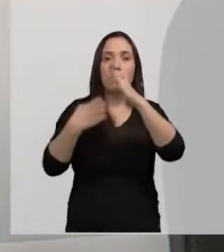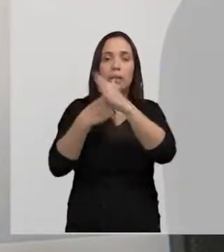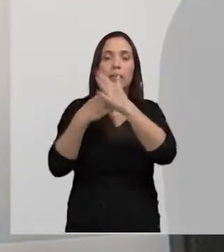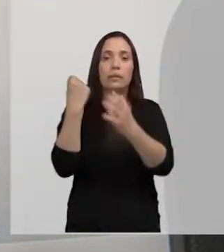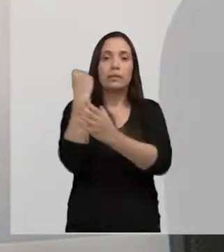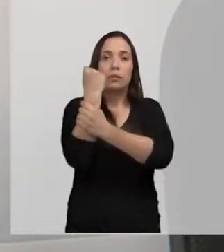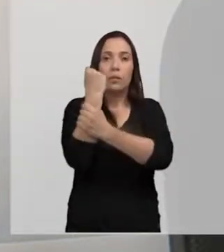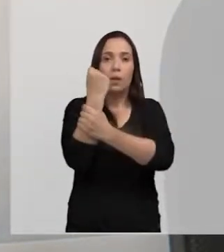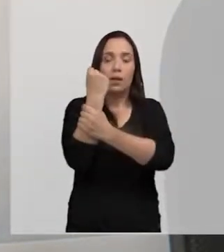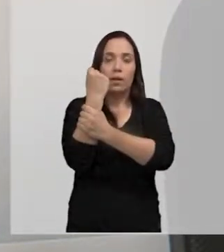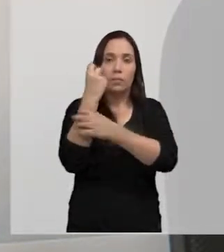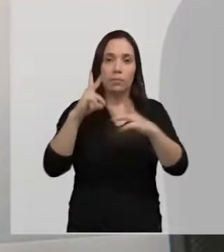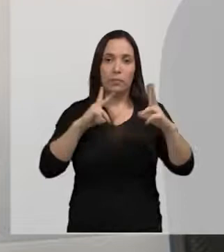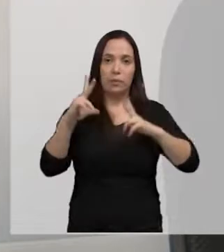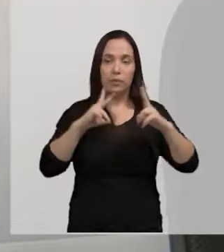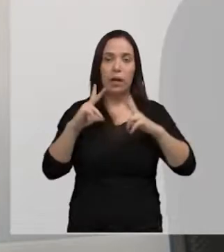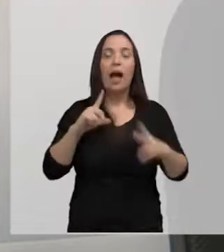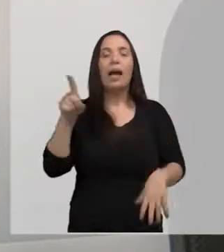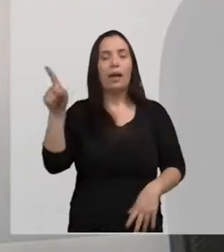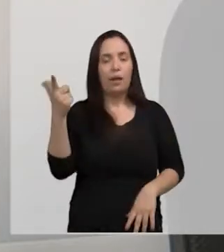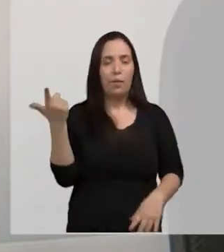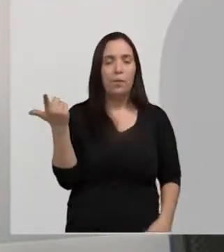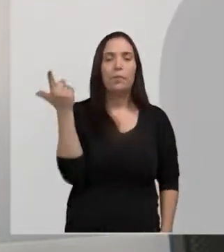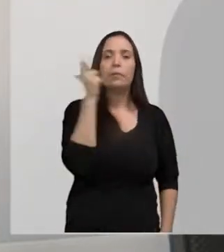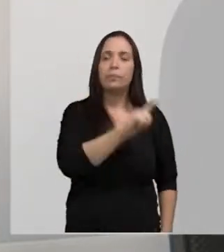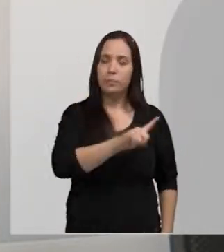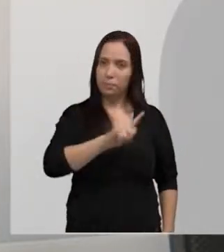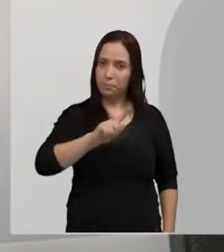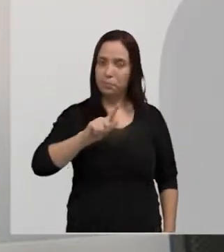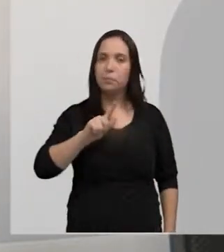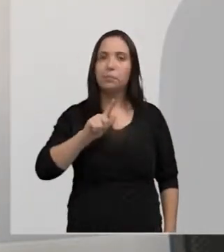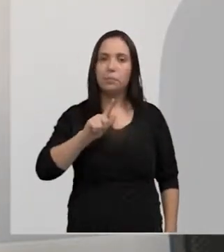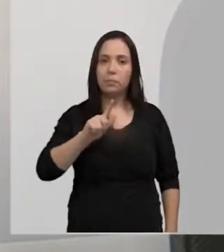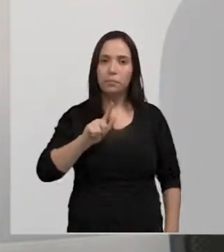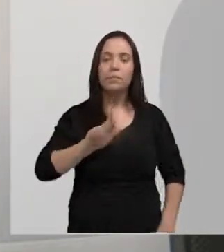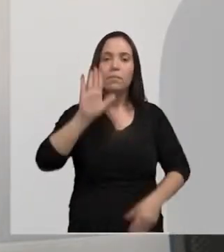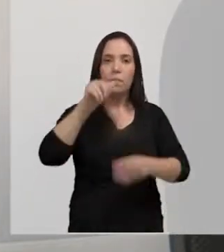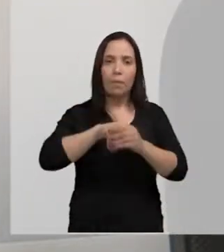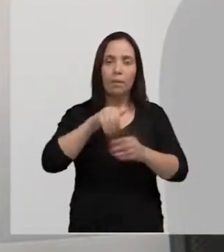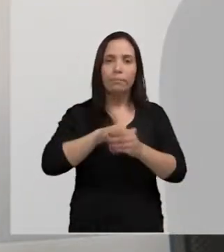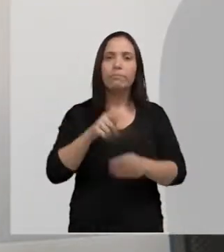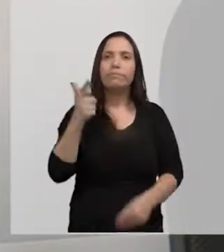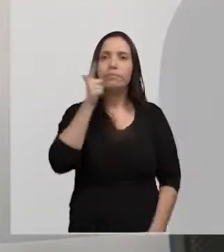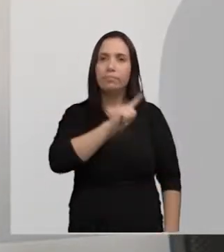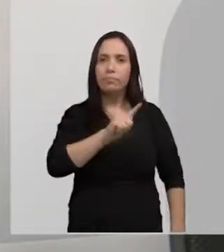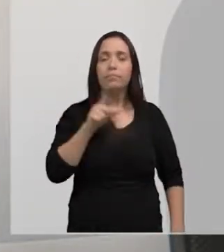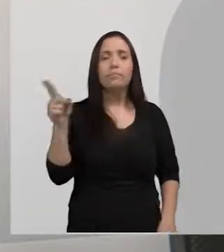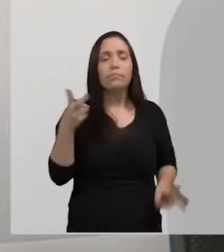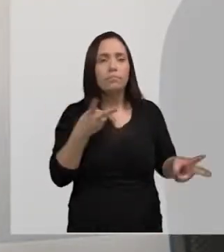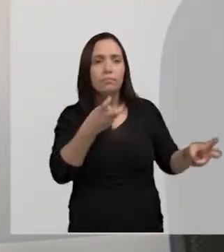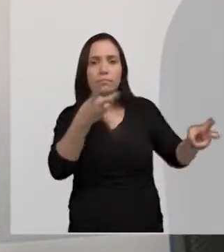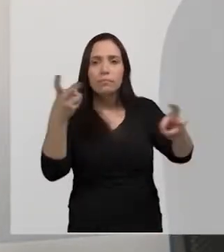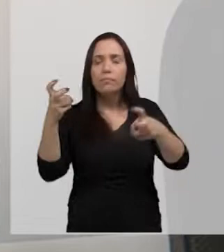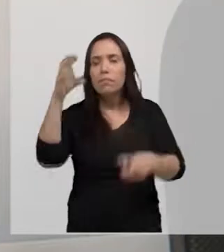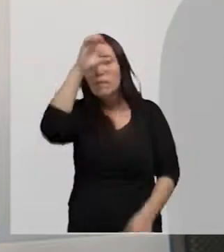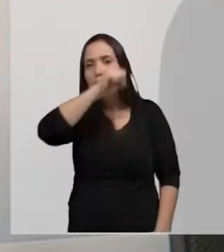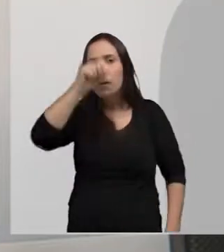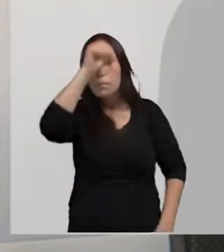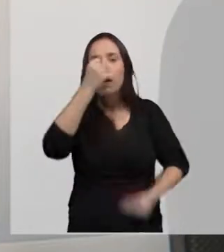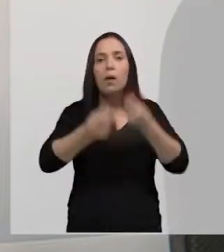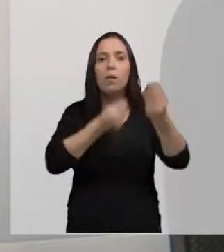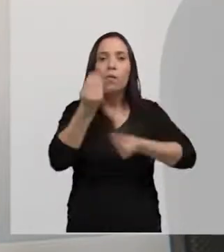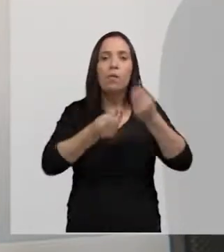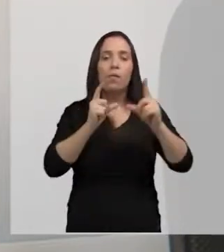elege, no seu primeiro mandato, tem um aprendizado muito rápido sobre os trâmites